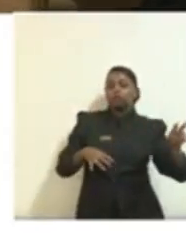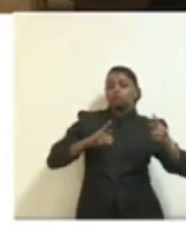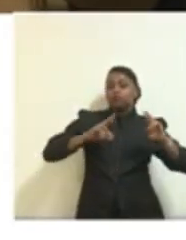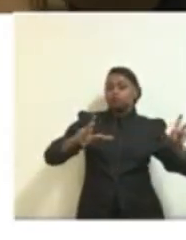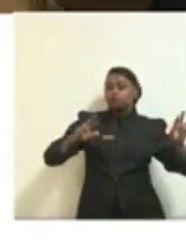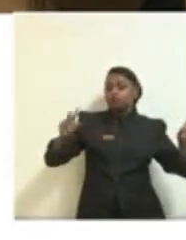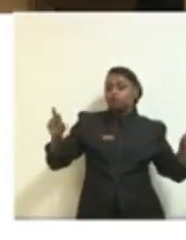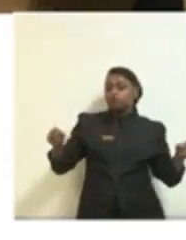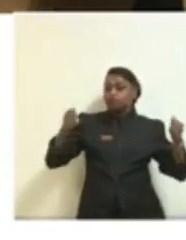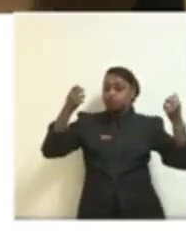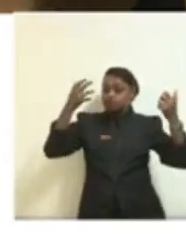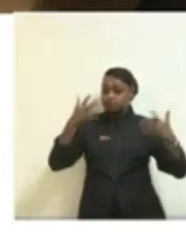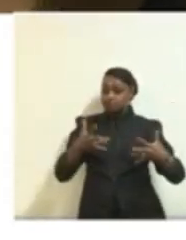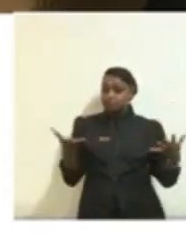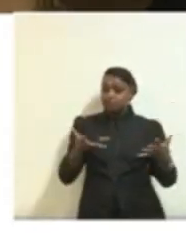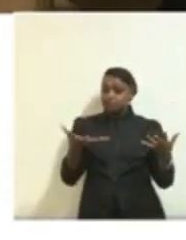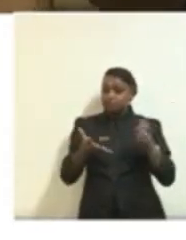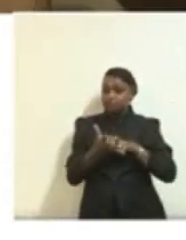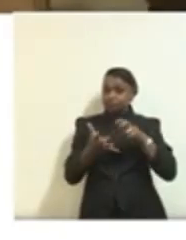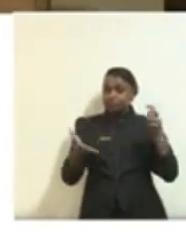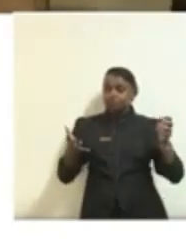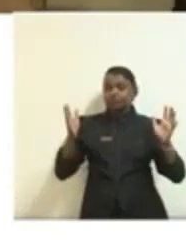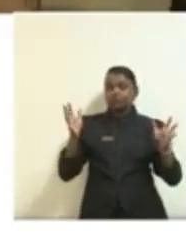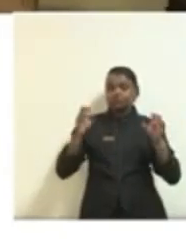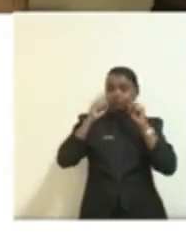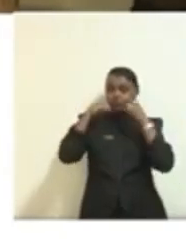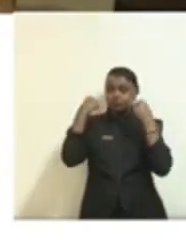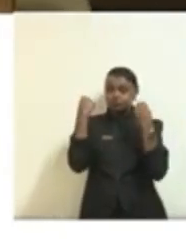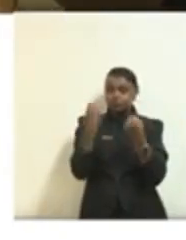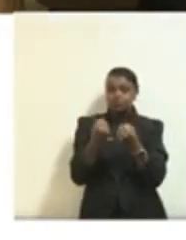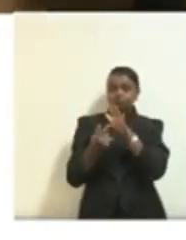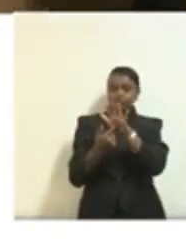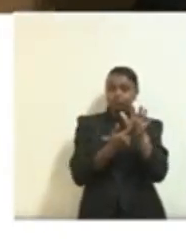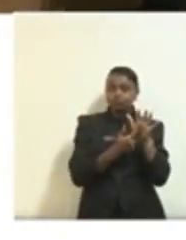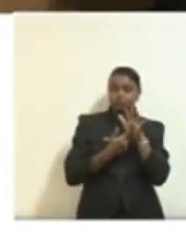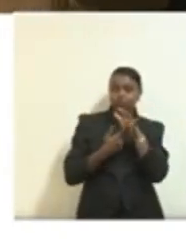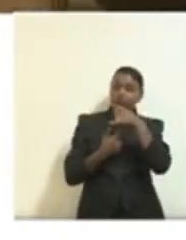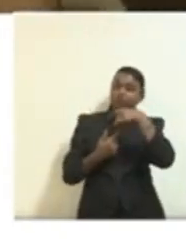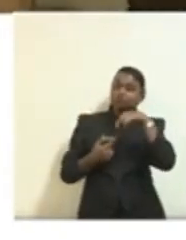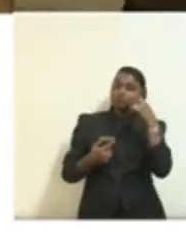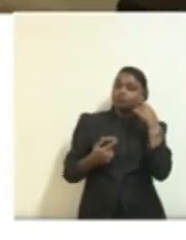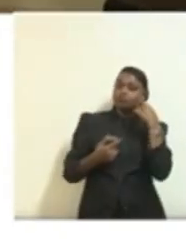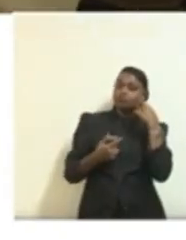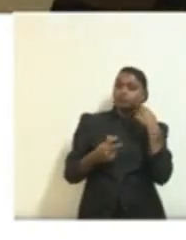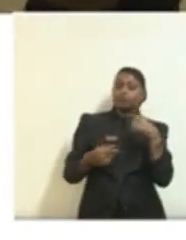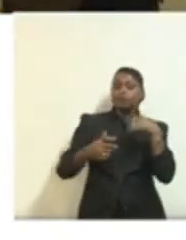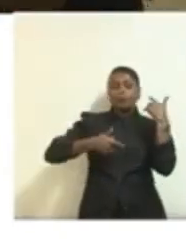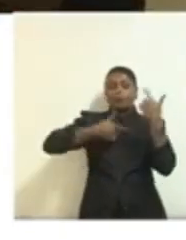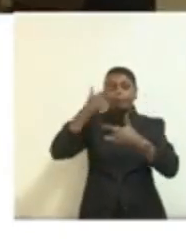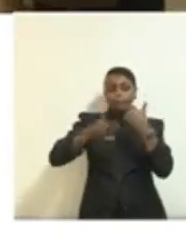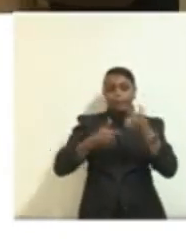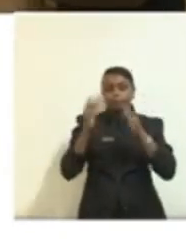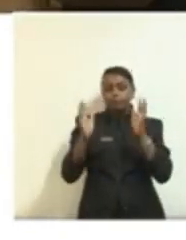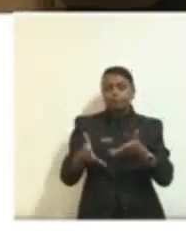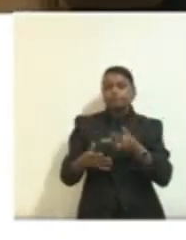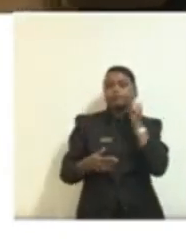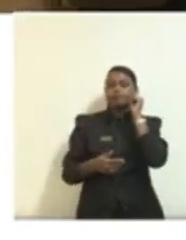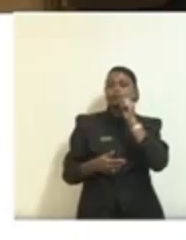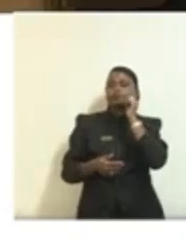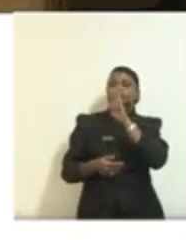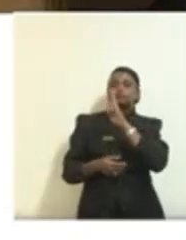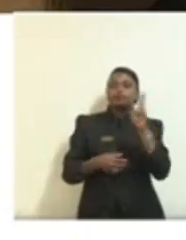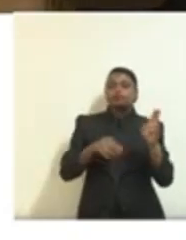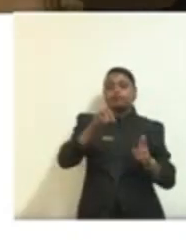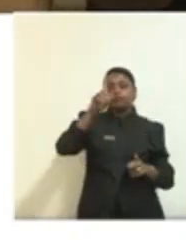cedo sobre esse detalhe. Esse trabalho faz parte da tese da Daniela Ross, se vocês tiverem interesse em